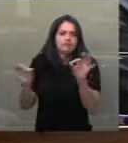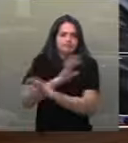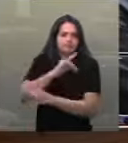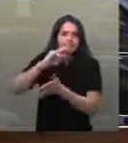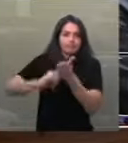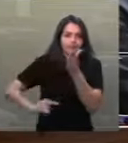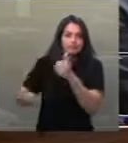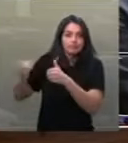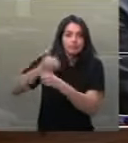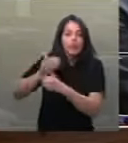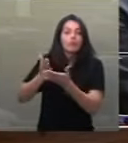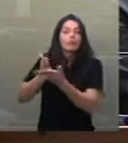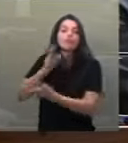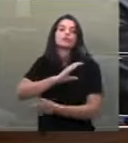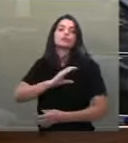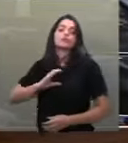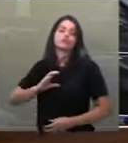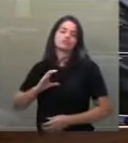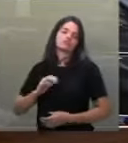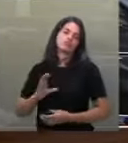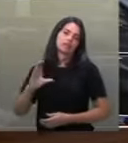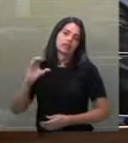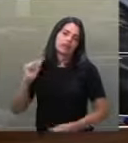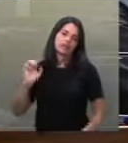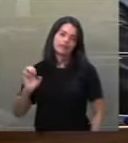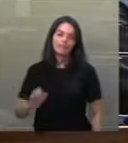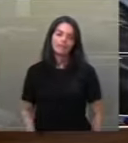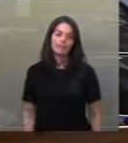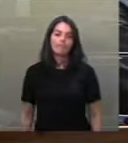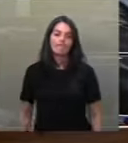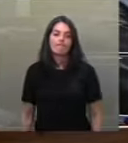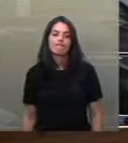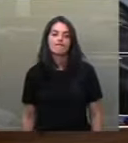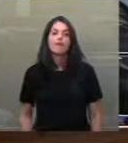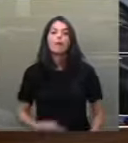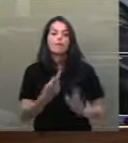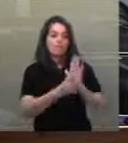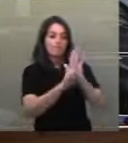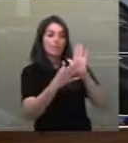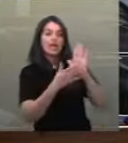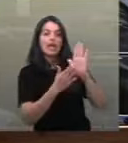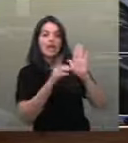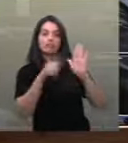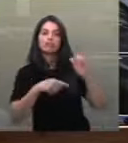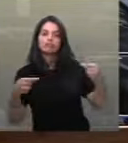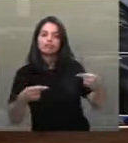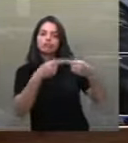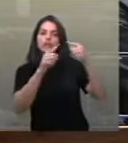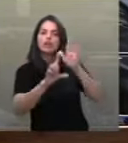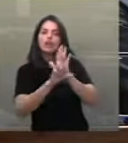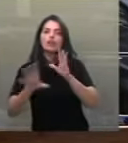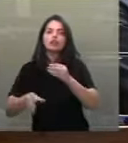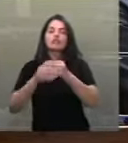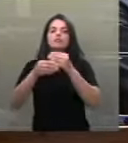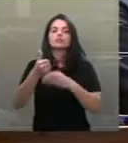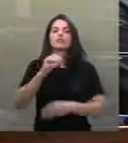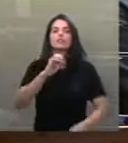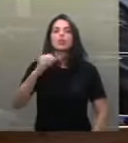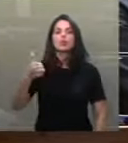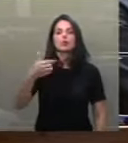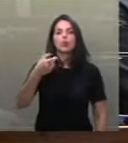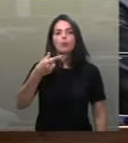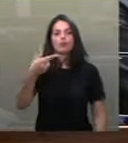aprovado na CAI. Em relação ao arcabouço fiscal, o PL tem compatibilidade com a Lei Complementar 101 de